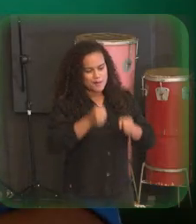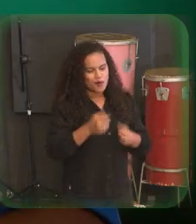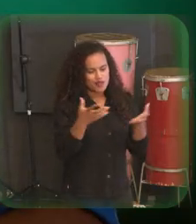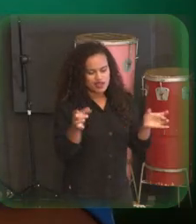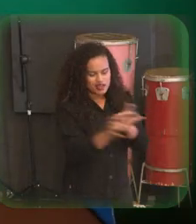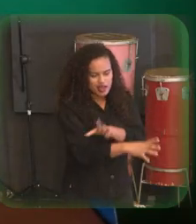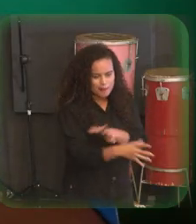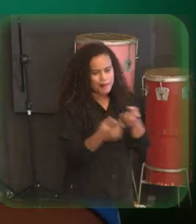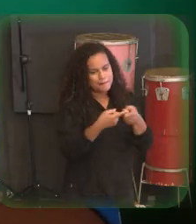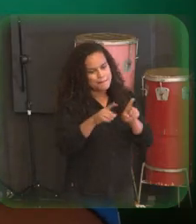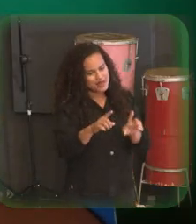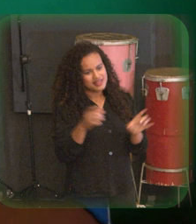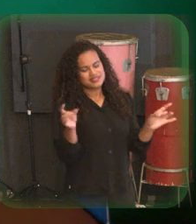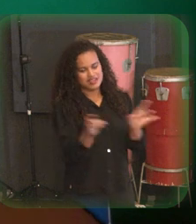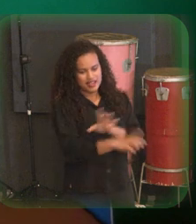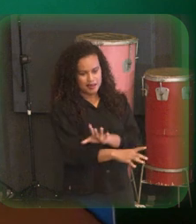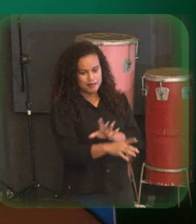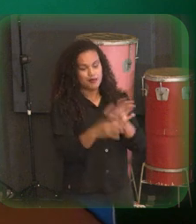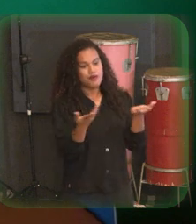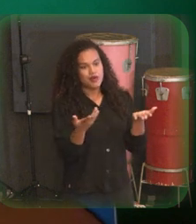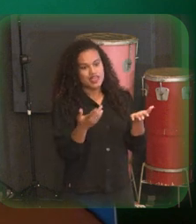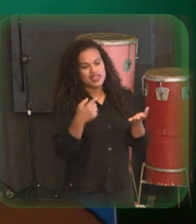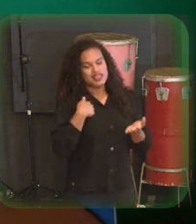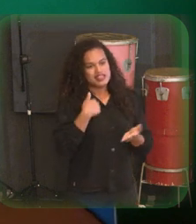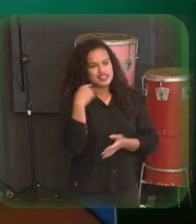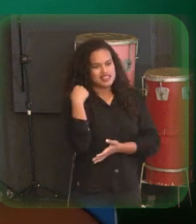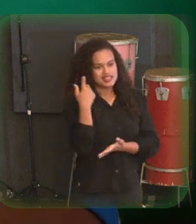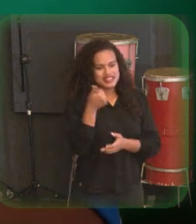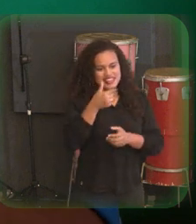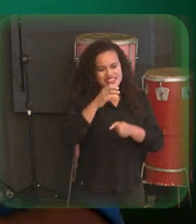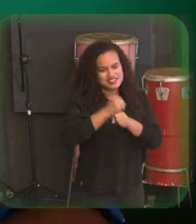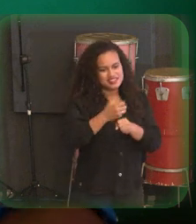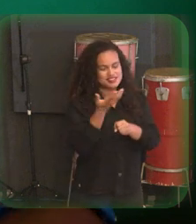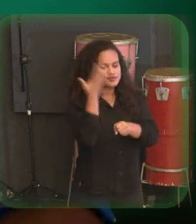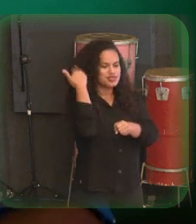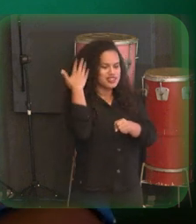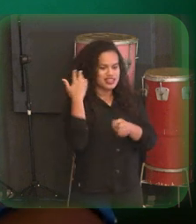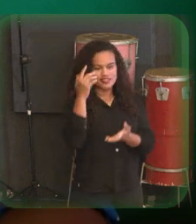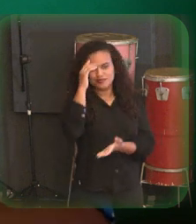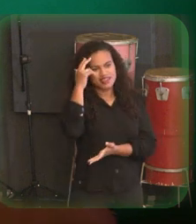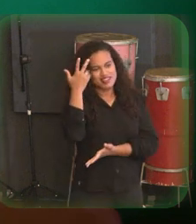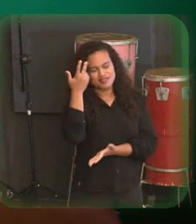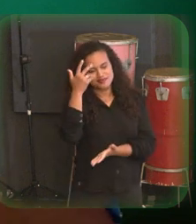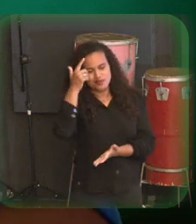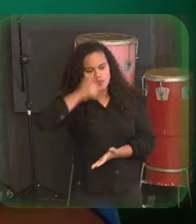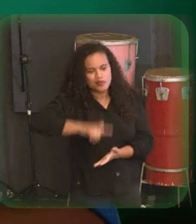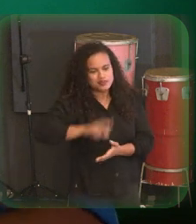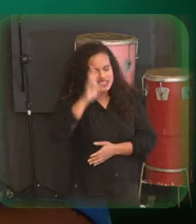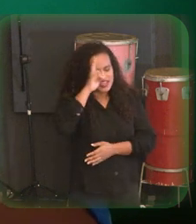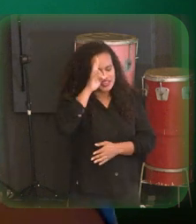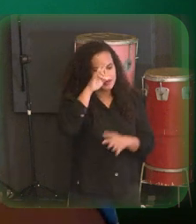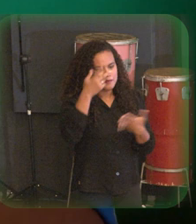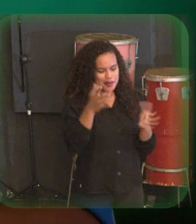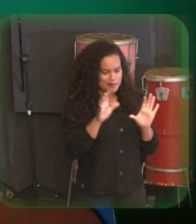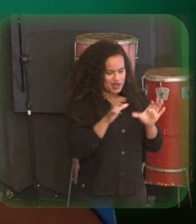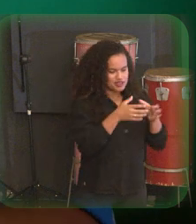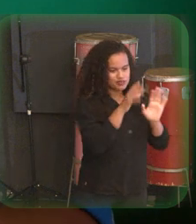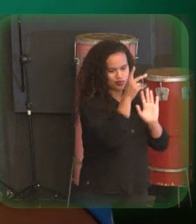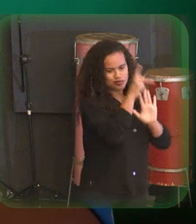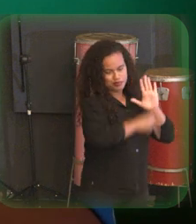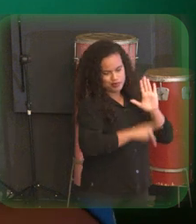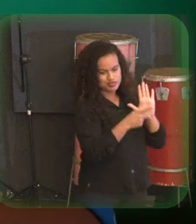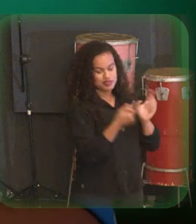10 anos, a gente nem consegue mais lembrar do Aluno Colaborador. E por que é que eu falo sobre isso? Eu falo sobre isso porque, de qualquer